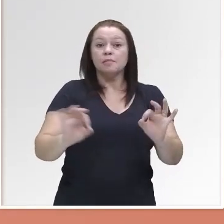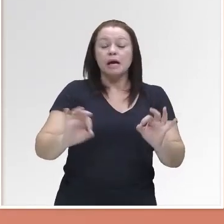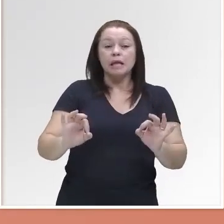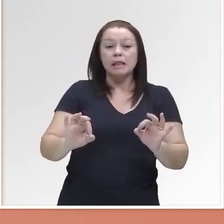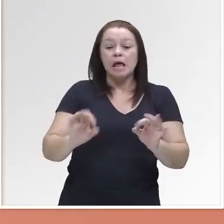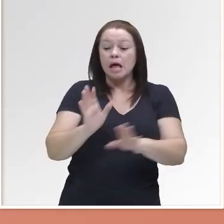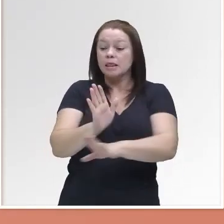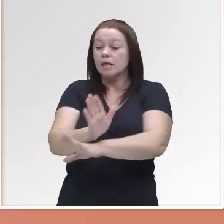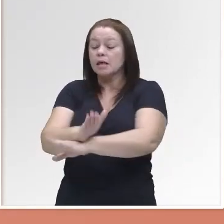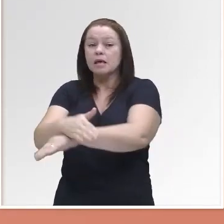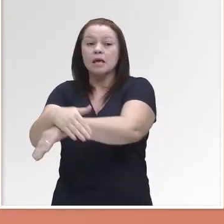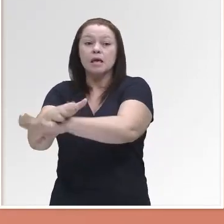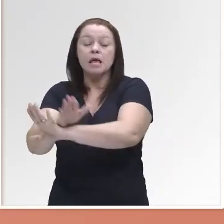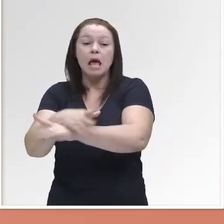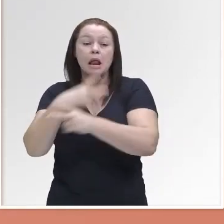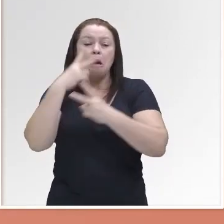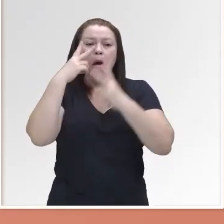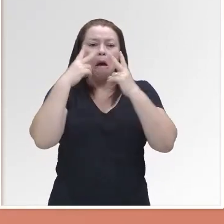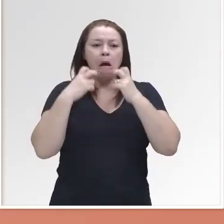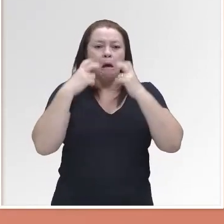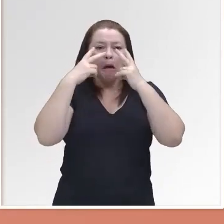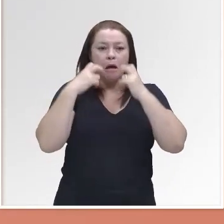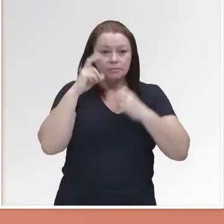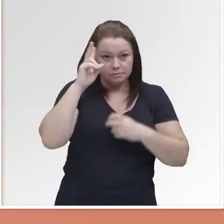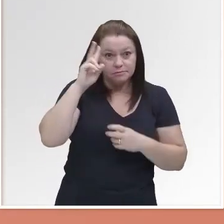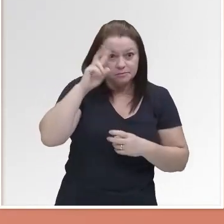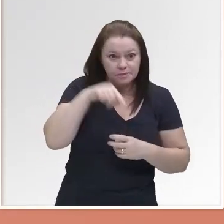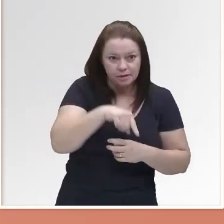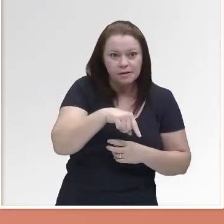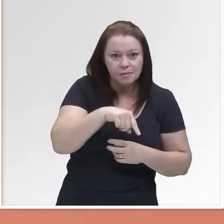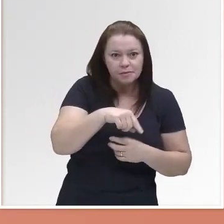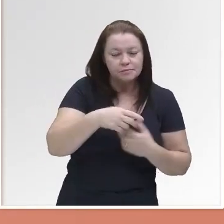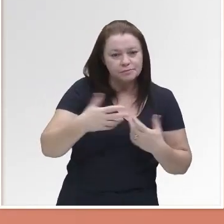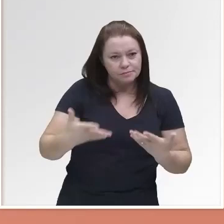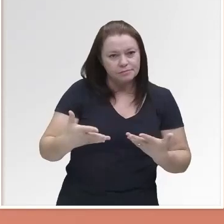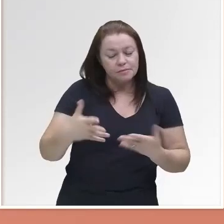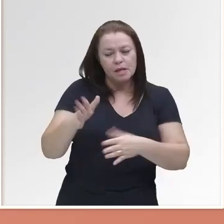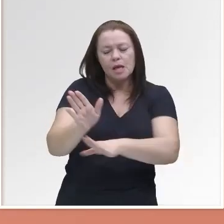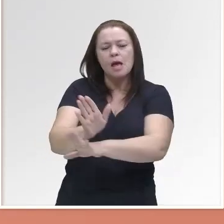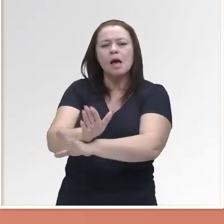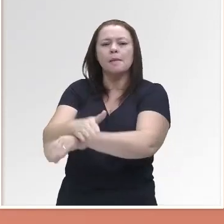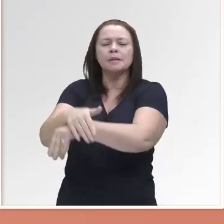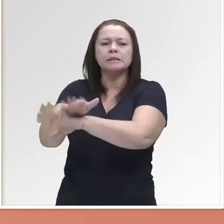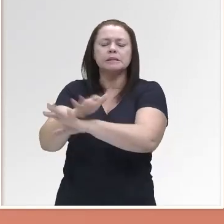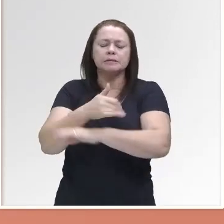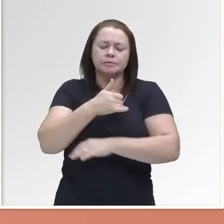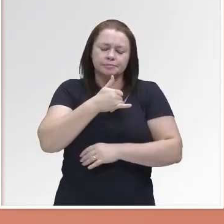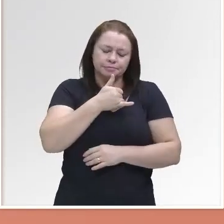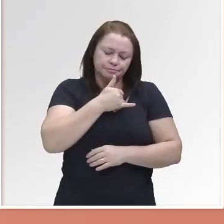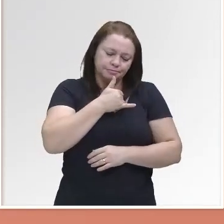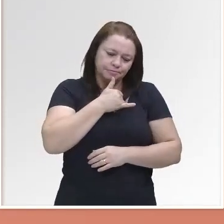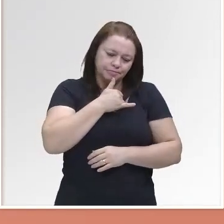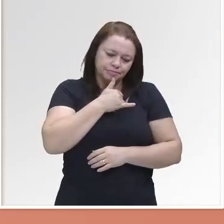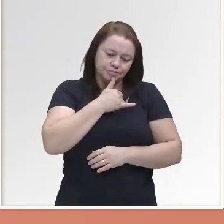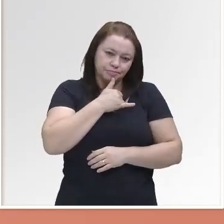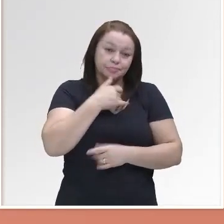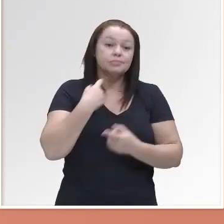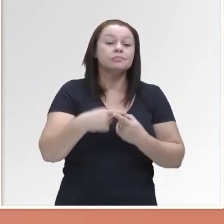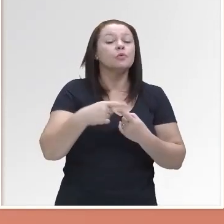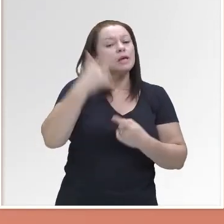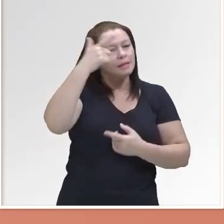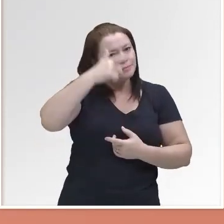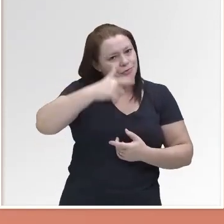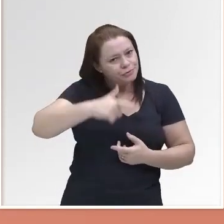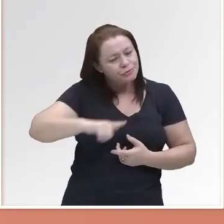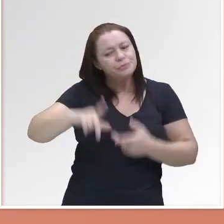desconsolada. Vocês lembram dessa parte? Que Ariel ficou desconsolada porque ela novamente foi